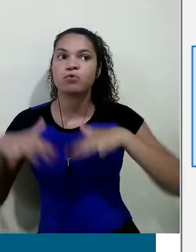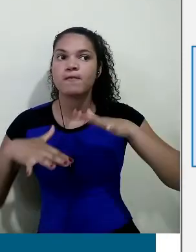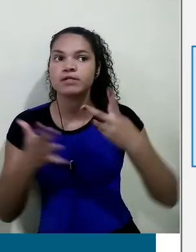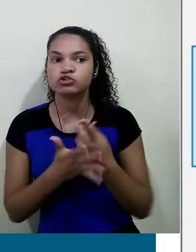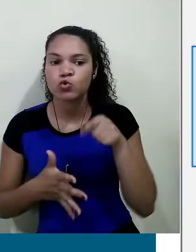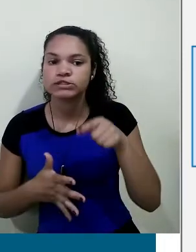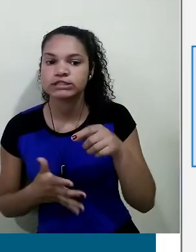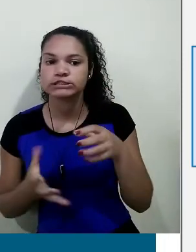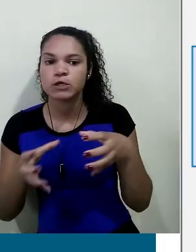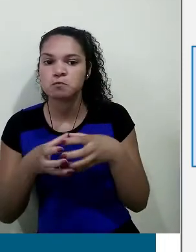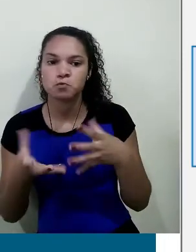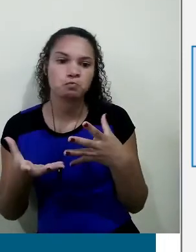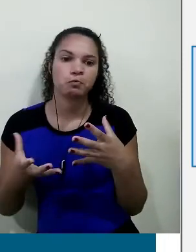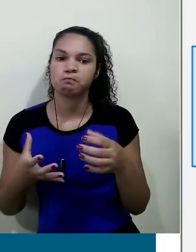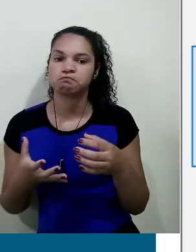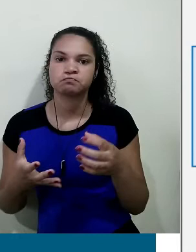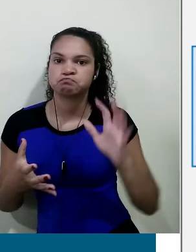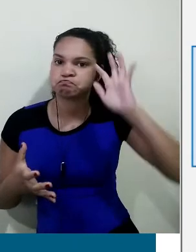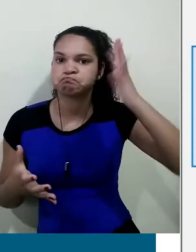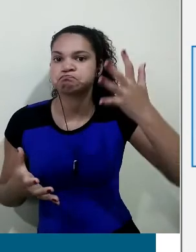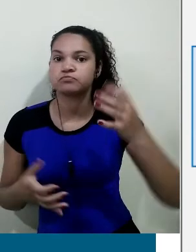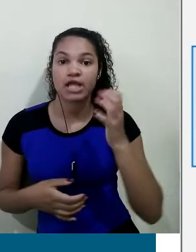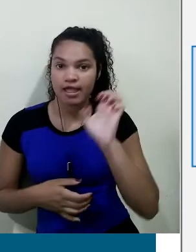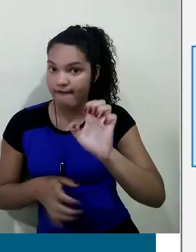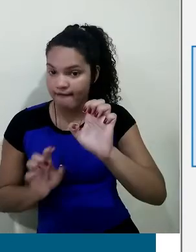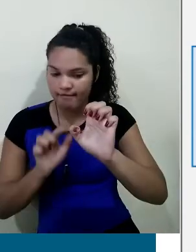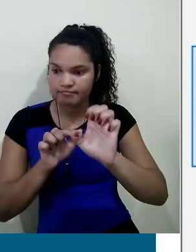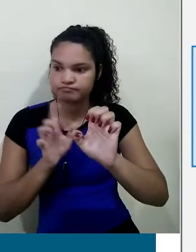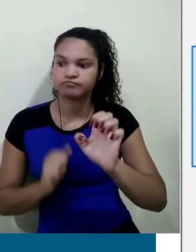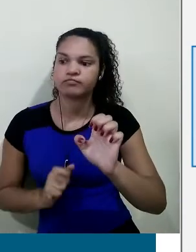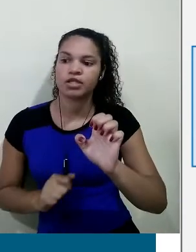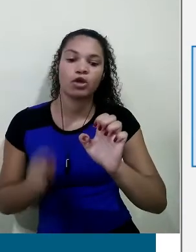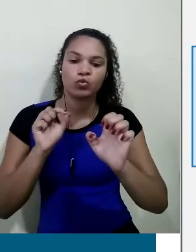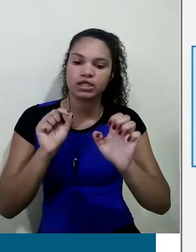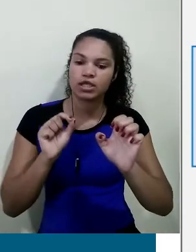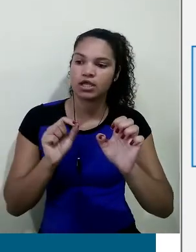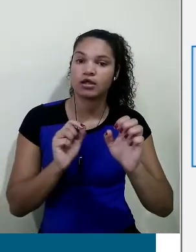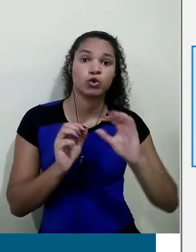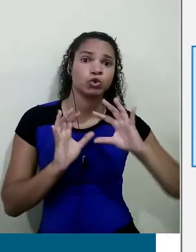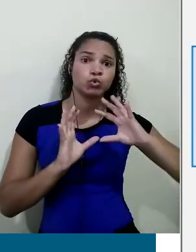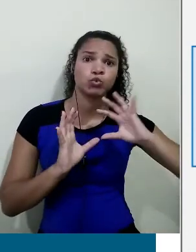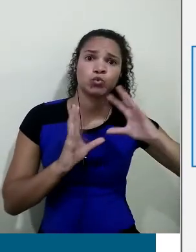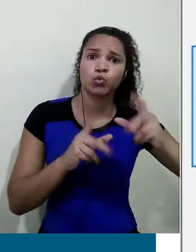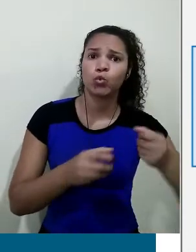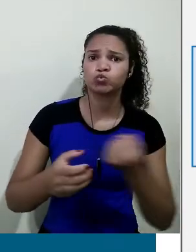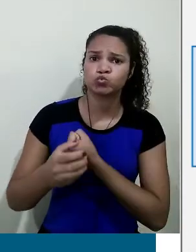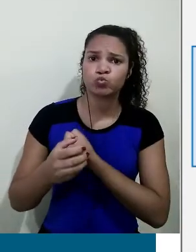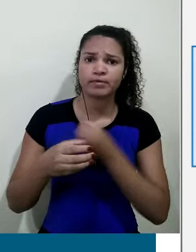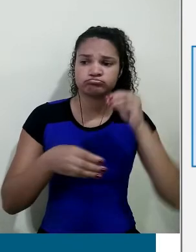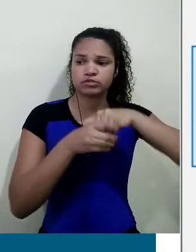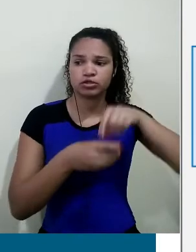E como sendo a razão entre a cardinalidade do conjunto E.